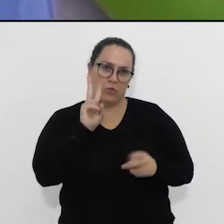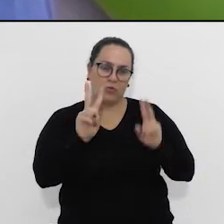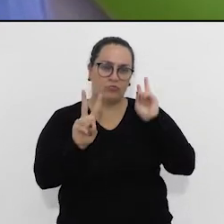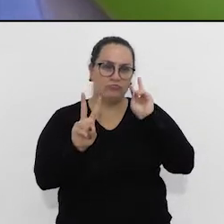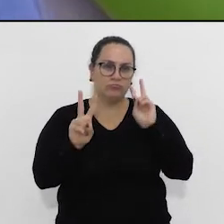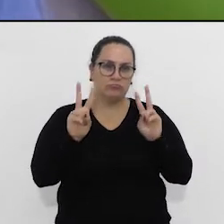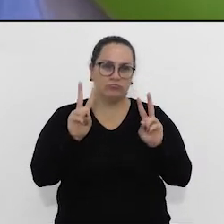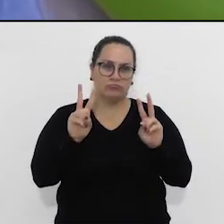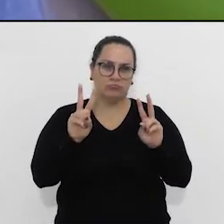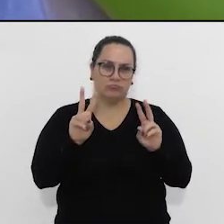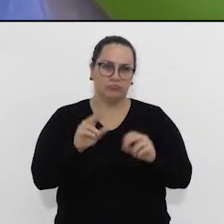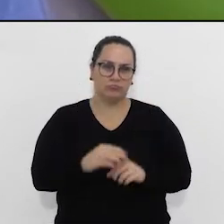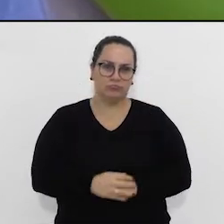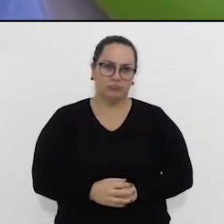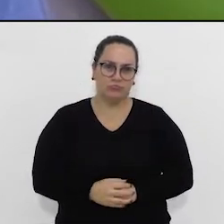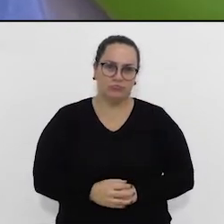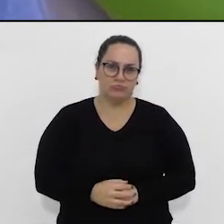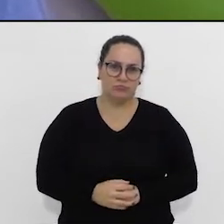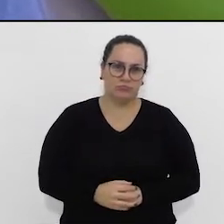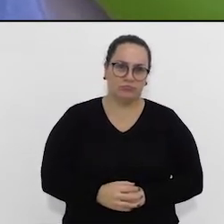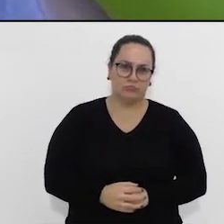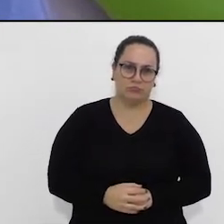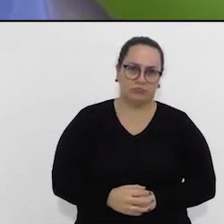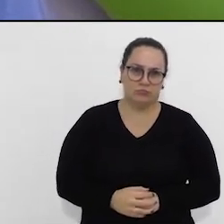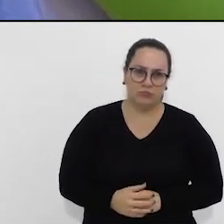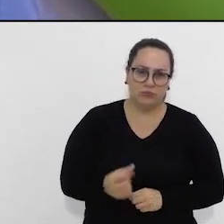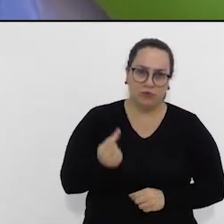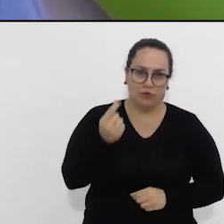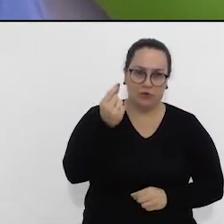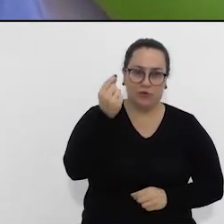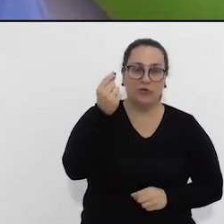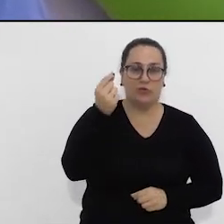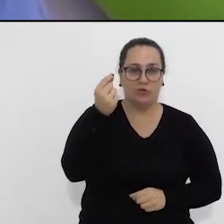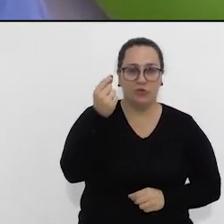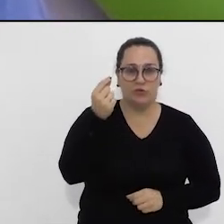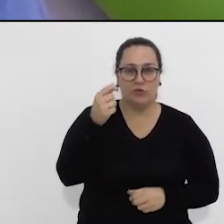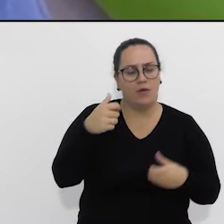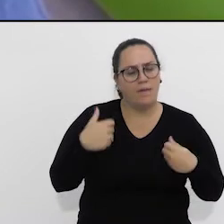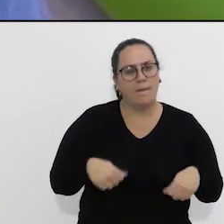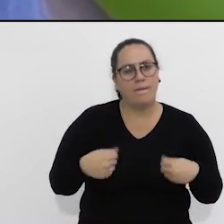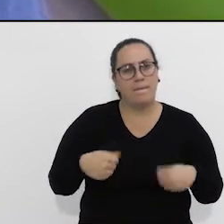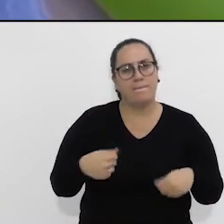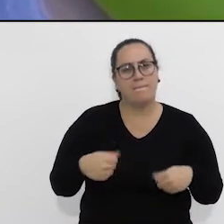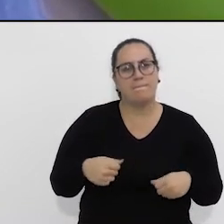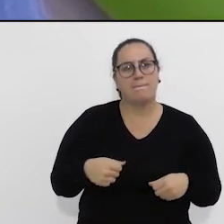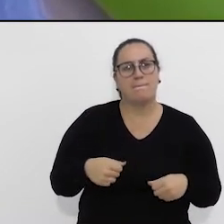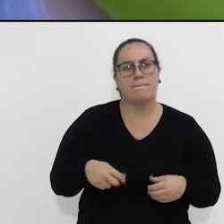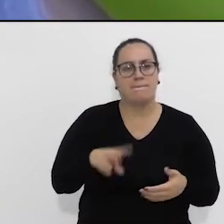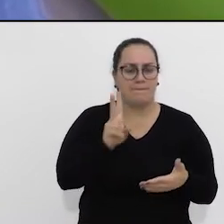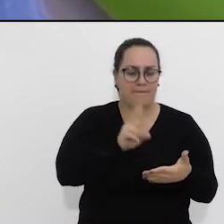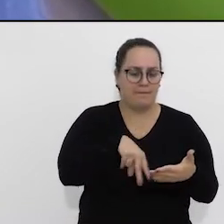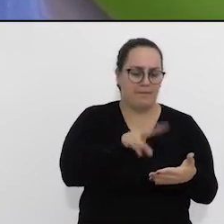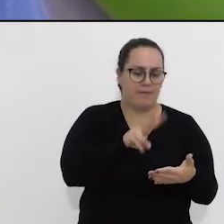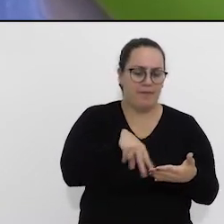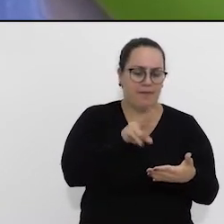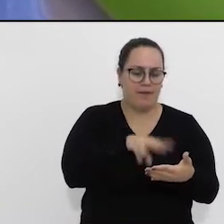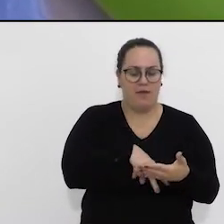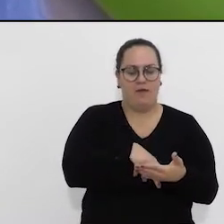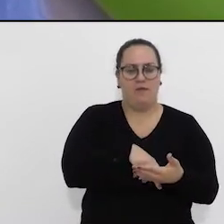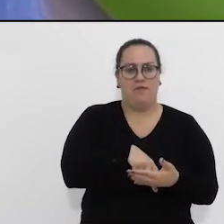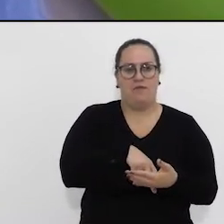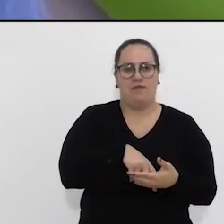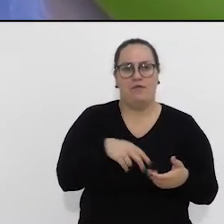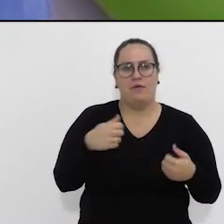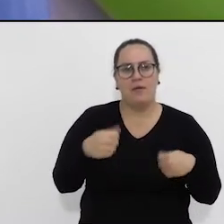situação da nossa caixa de ver a nossa situação da nossa dívida se preciso for fazer uma auditoria é